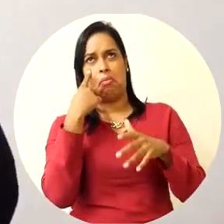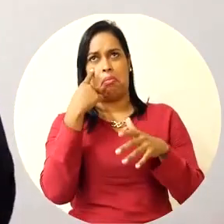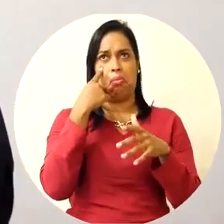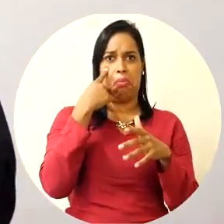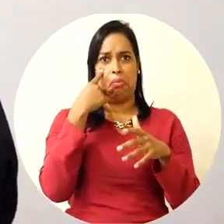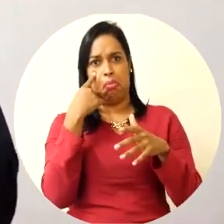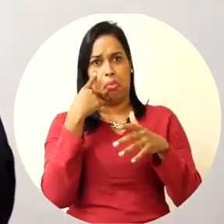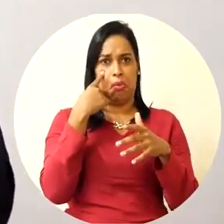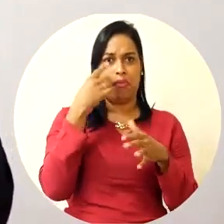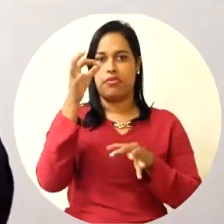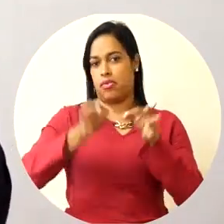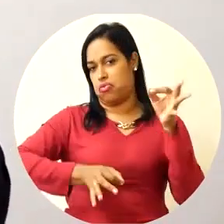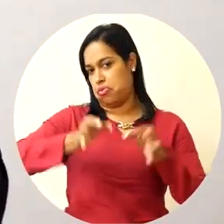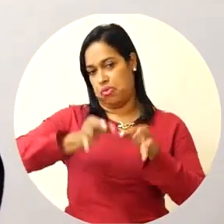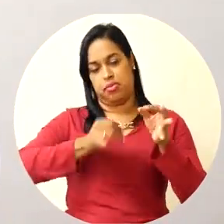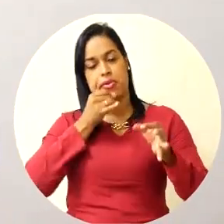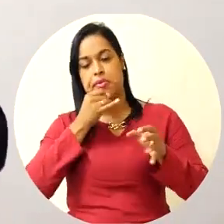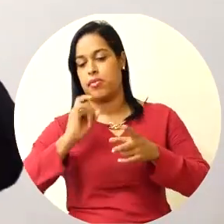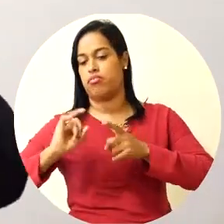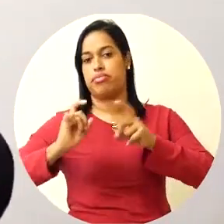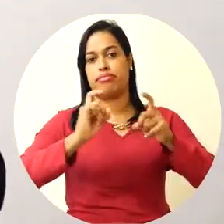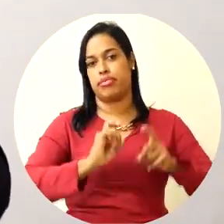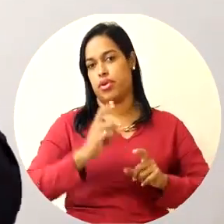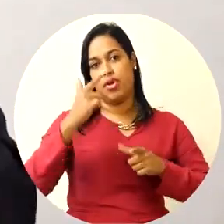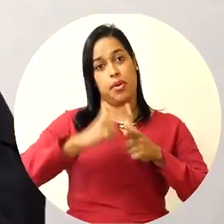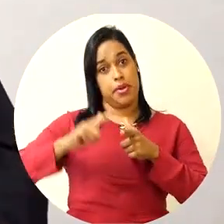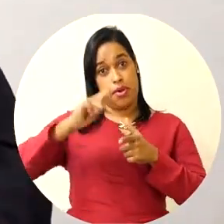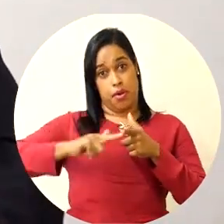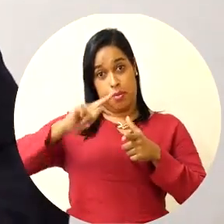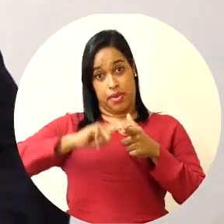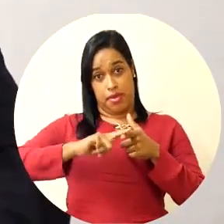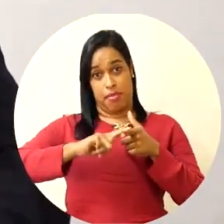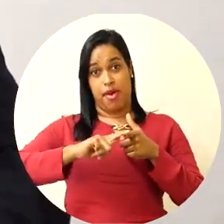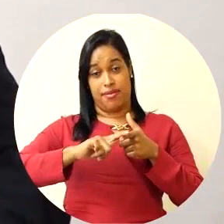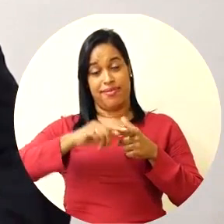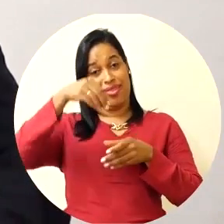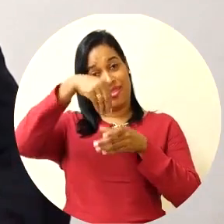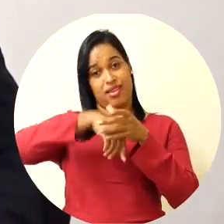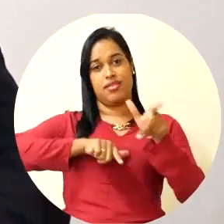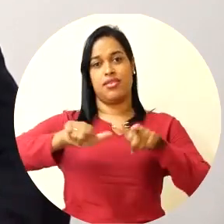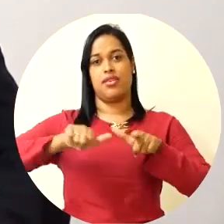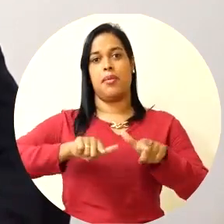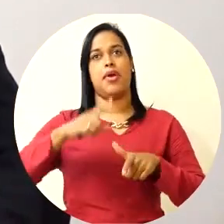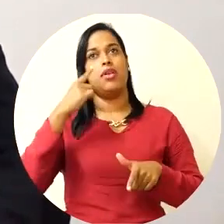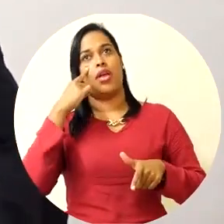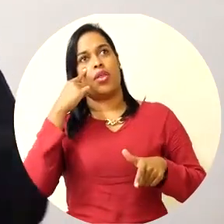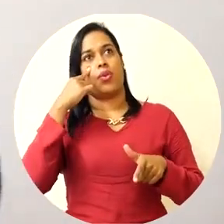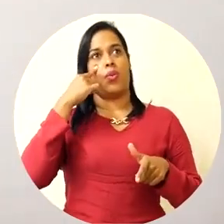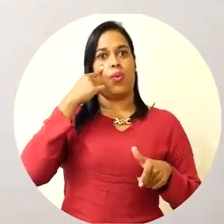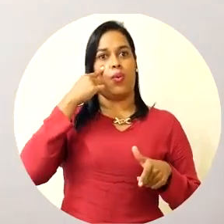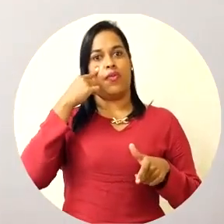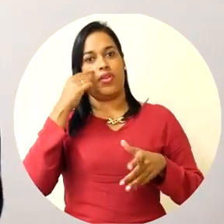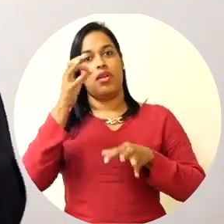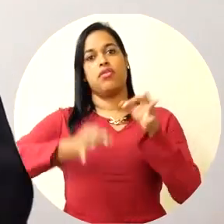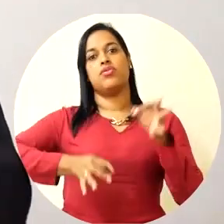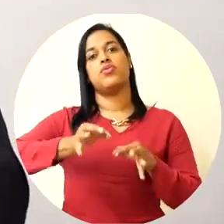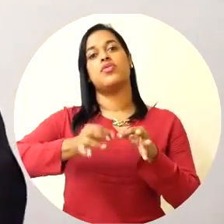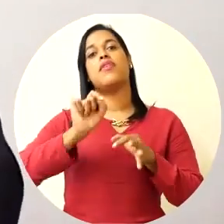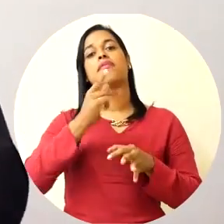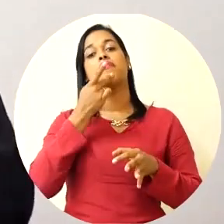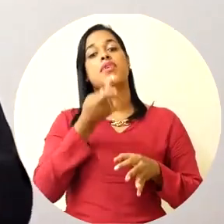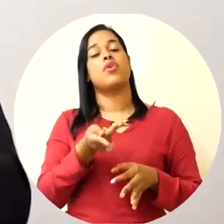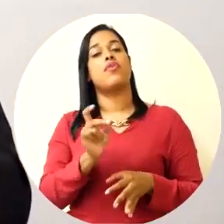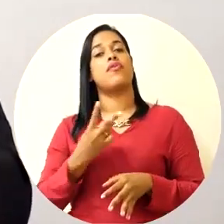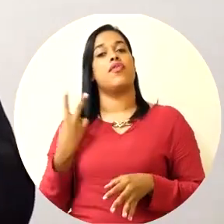e havendo dúvida, principalmente para o juiz, numa discussão de um problema na vara de trabalho, na dúvida o juiz